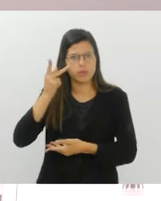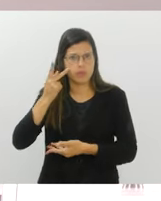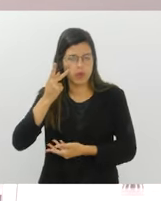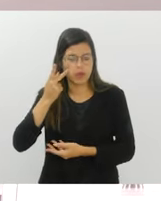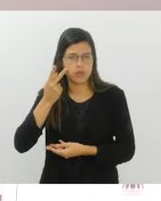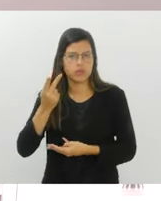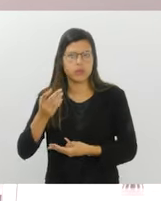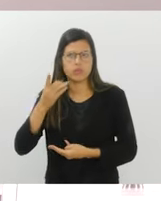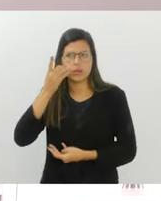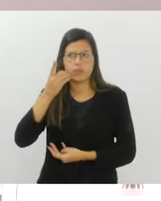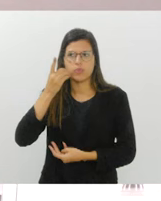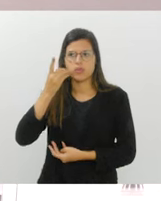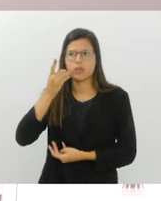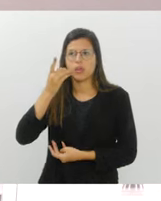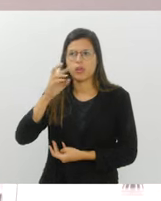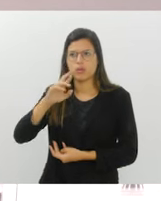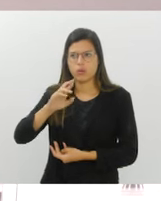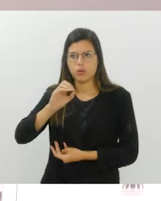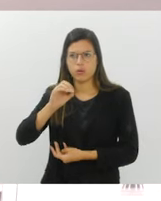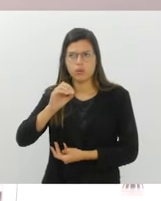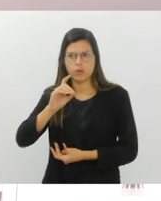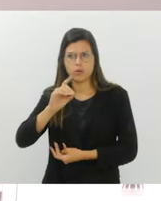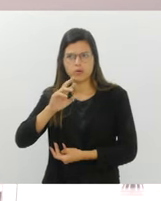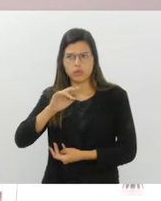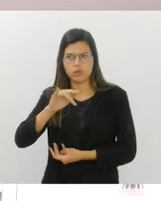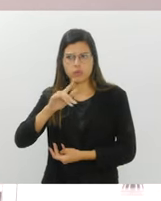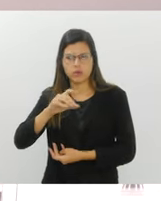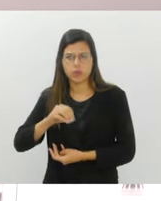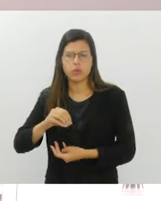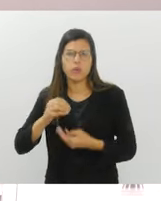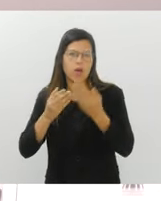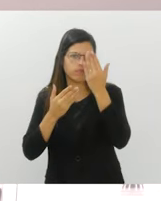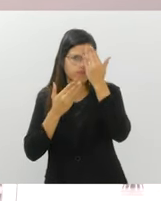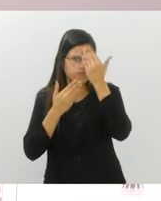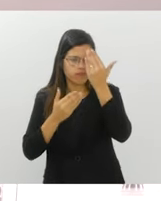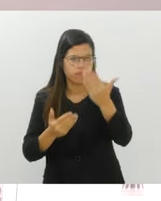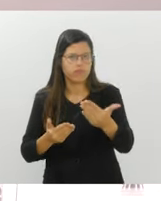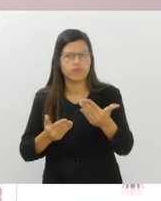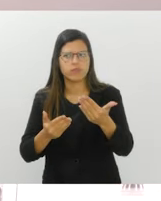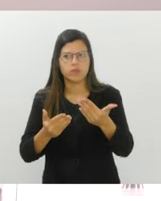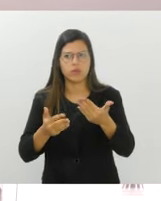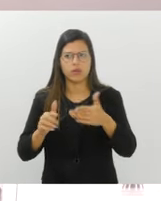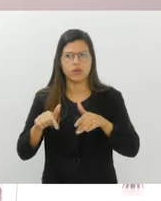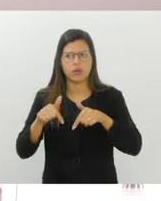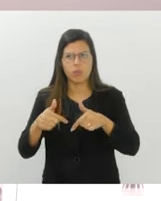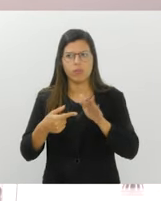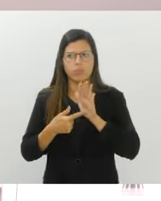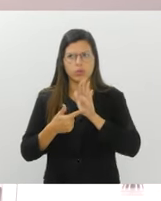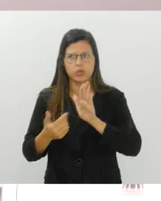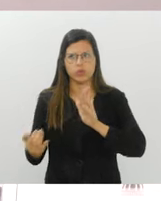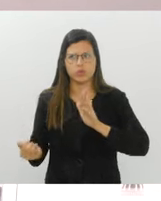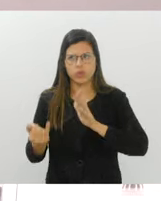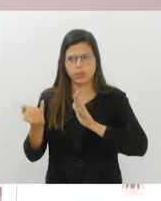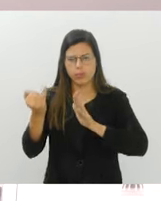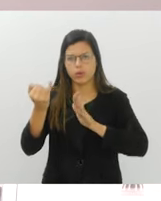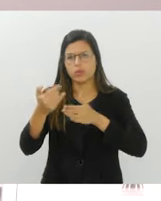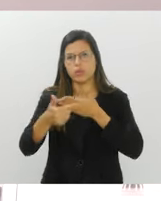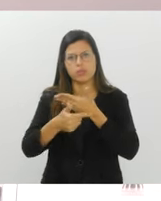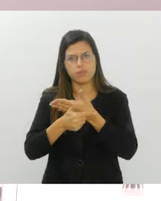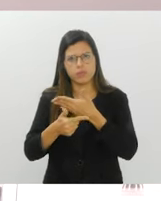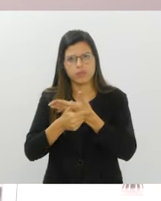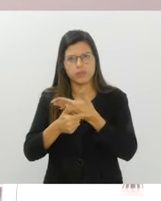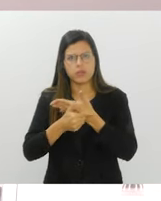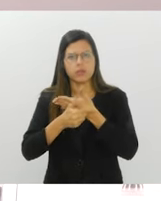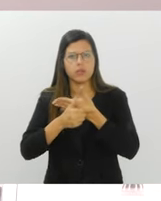deputado Rodrigo Amorim, a quem eu já agradeço a intervenção falando da importância do papel da agência e da